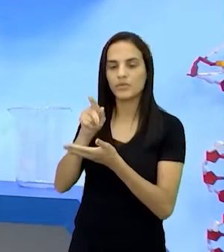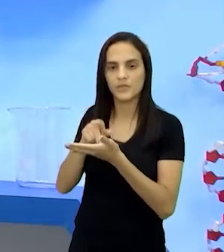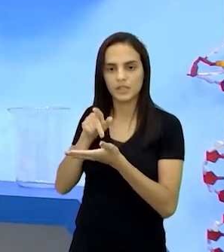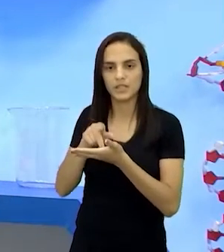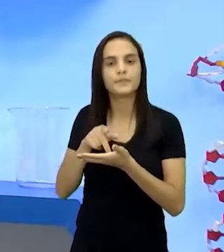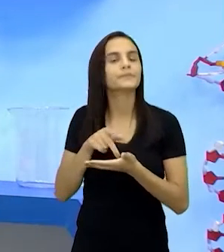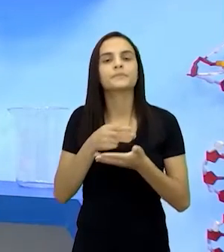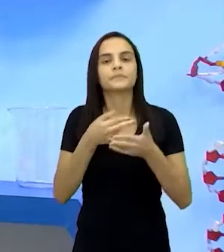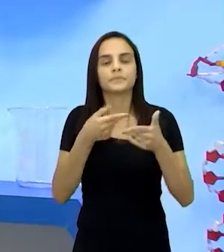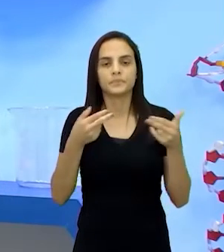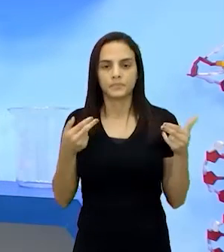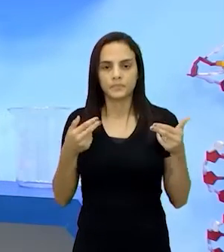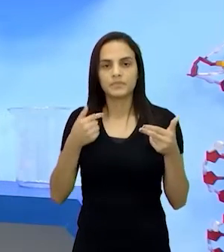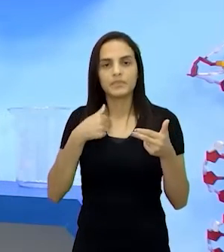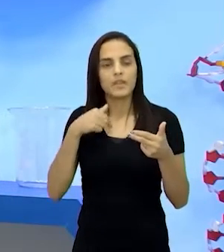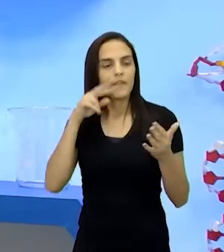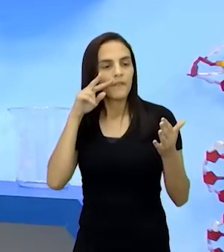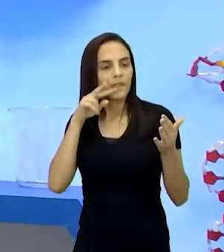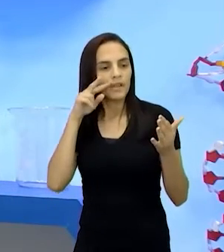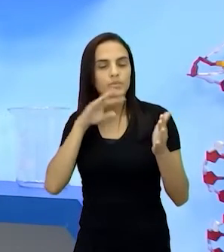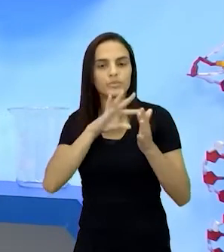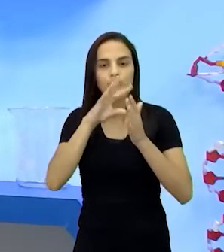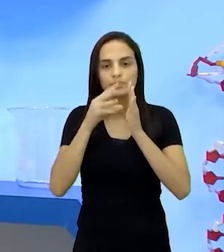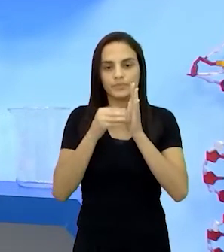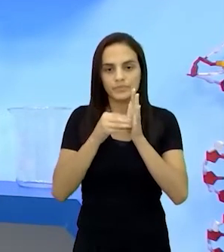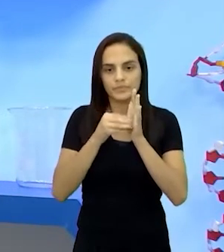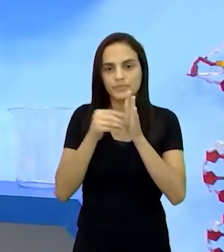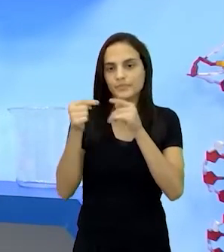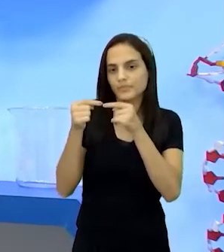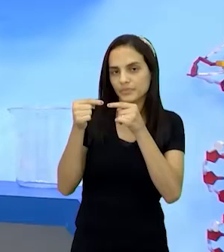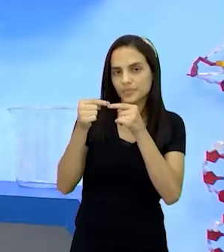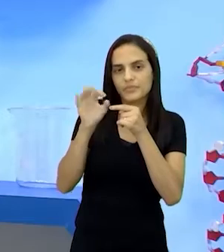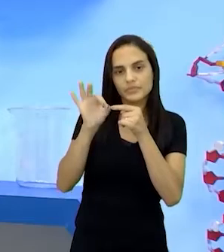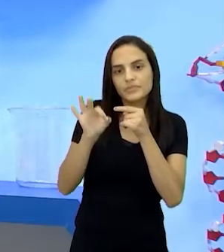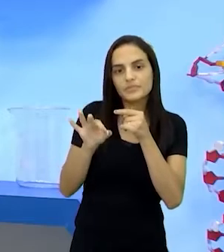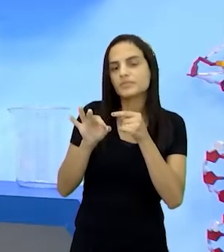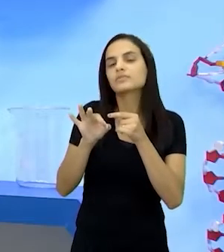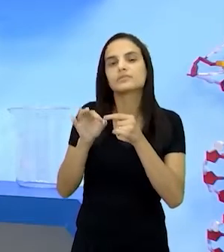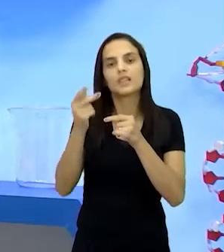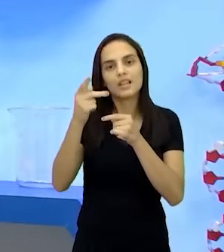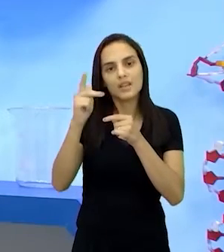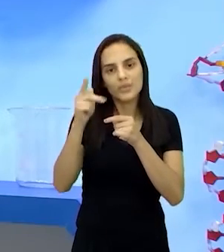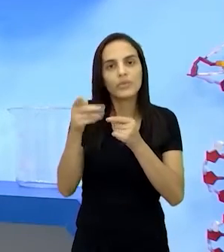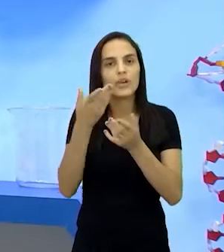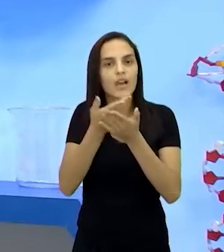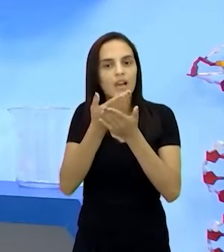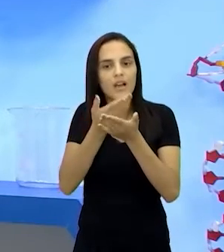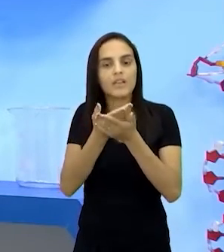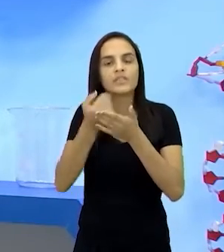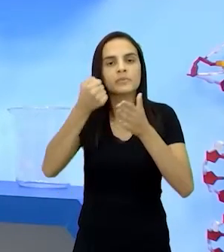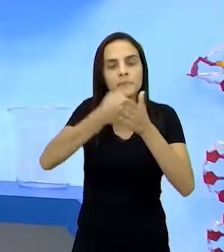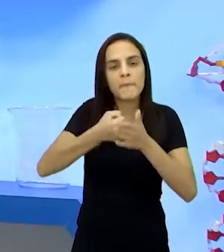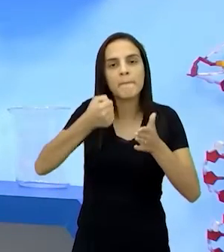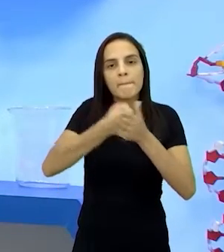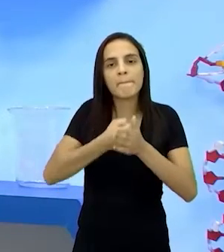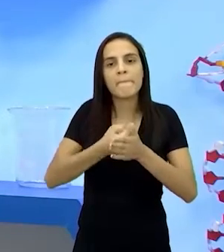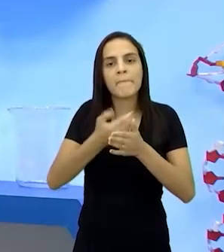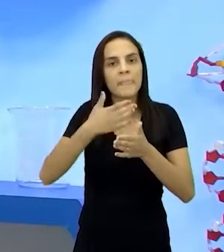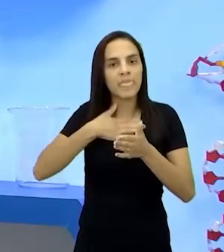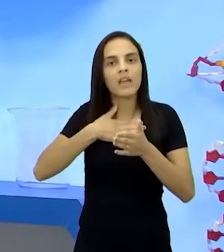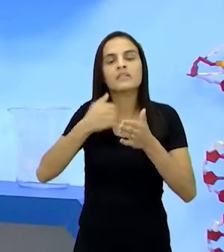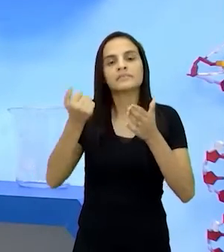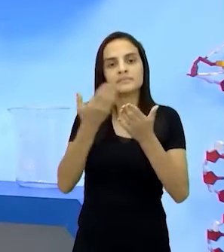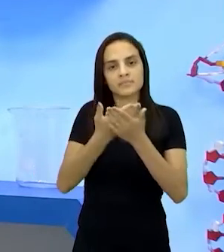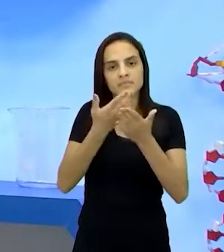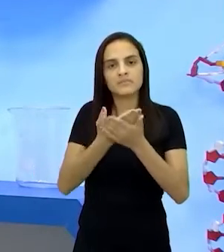faces do multiculturalismo, eu vendo tudo isso, que estarão presentes na sua aula de lutas, tal, na minha